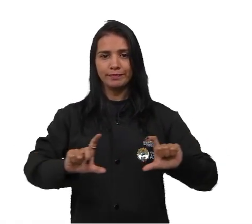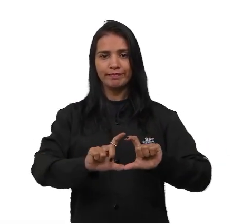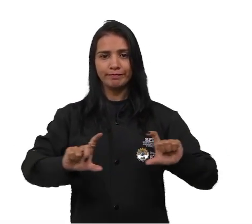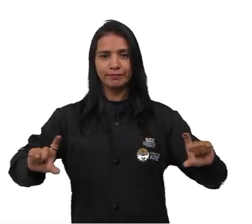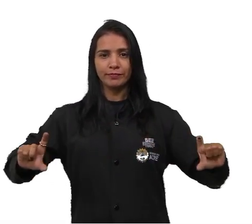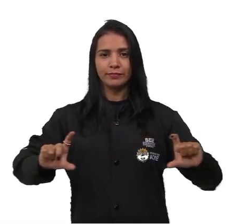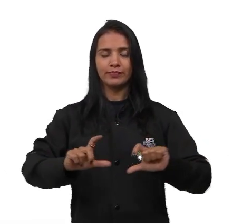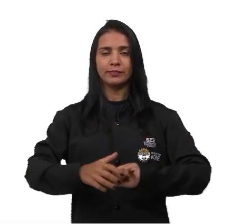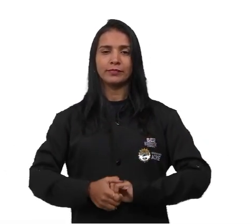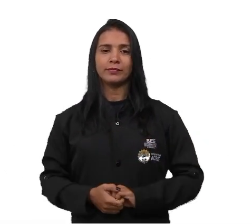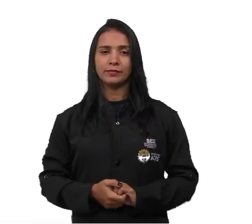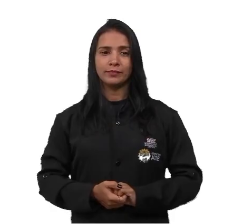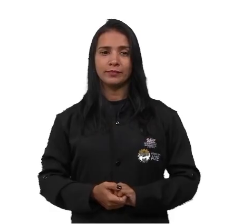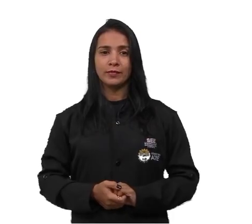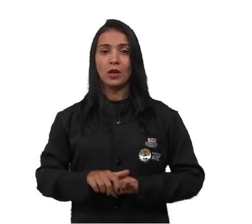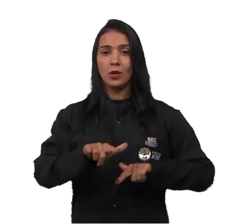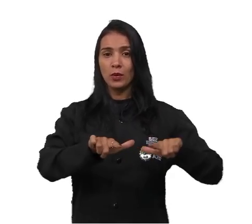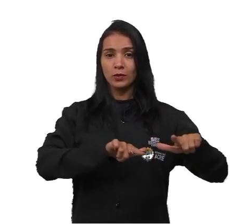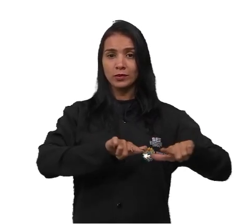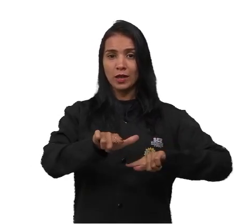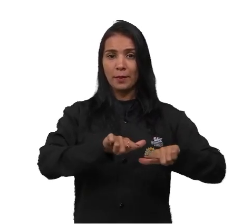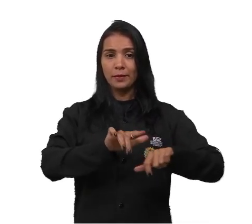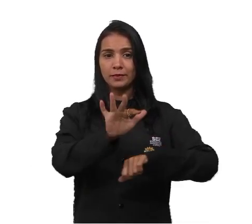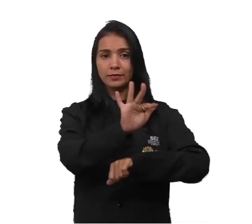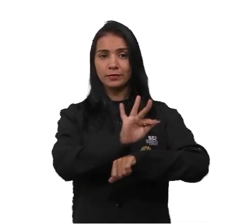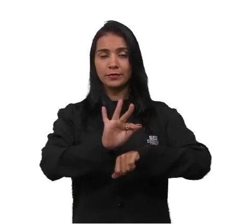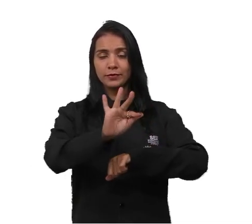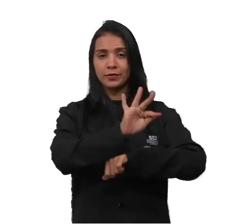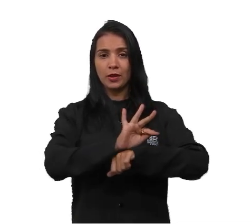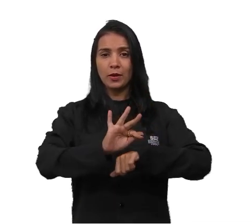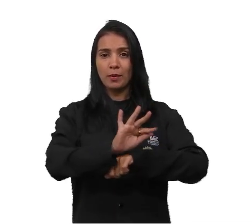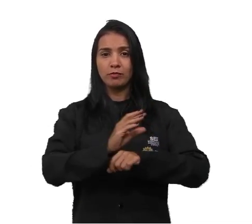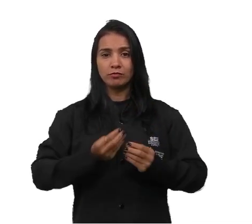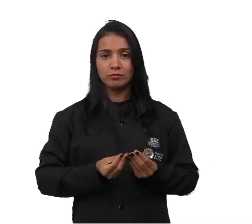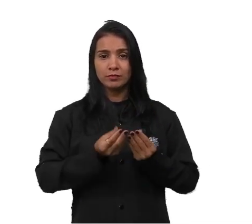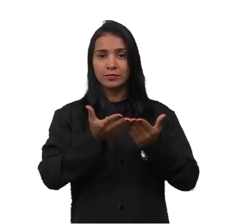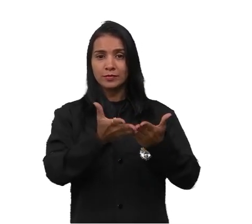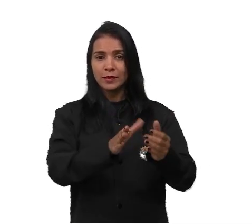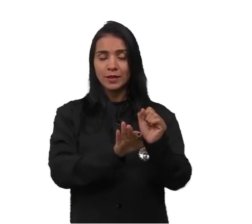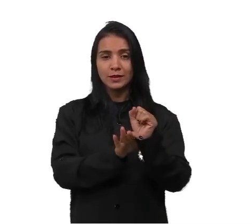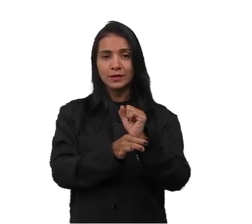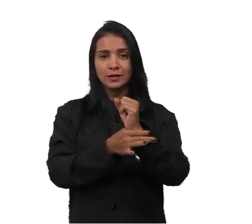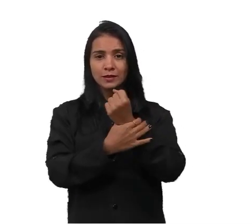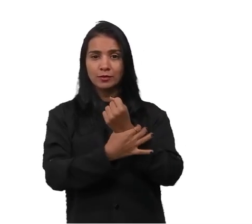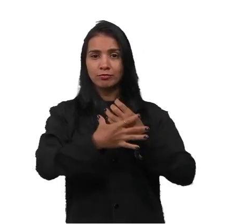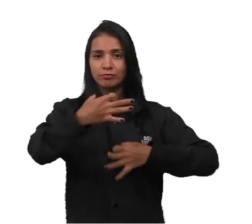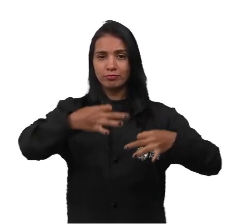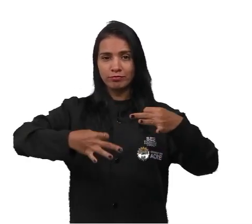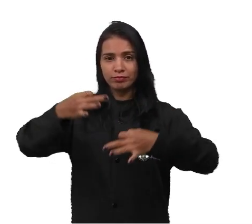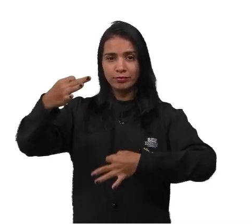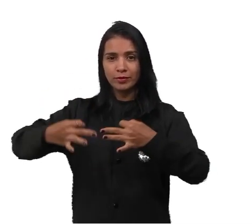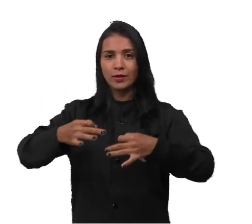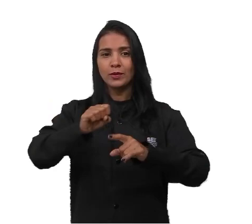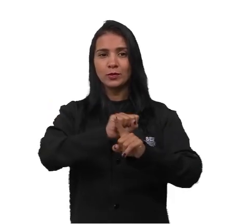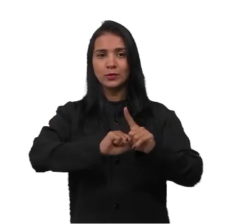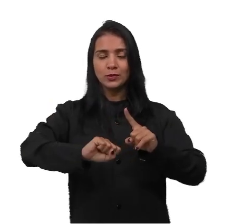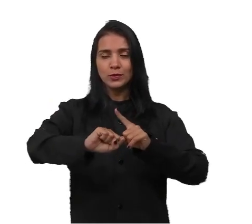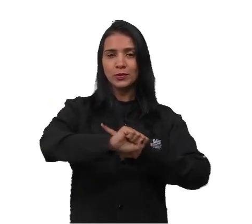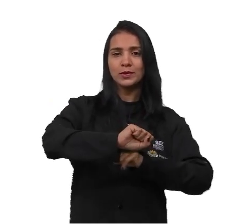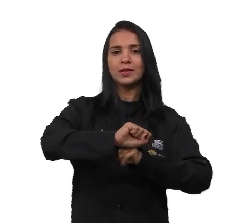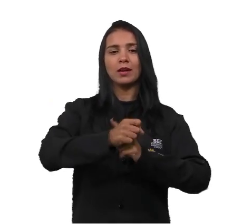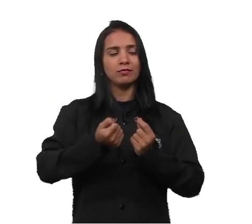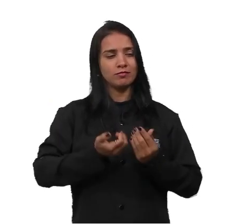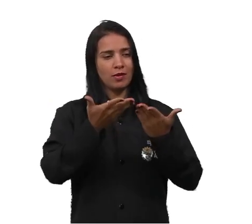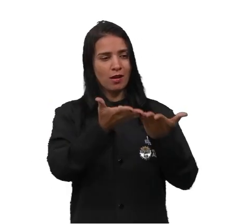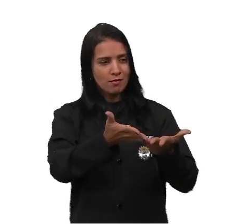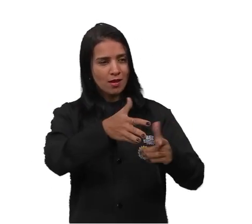slide, nós temos assim: o trabalho formal oferece segurança jurídica e social